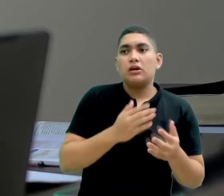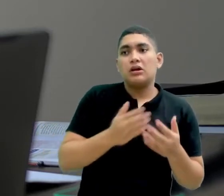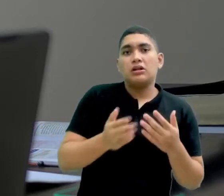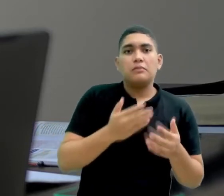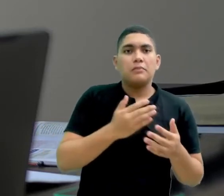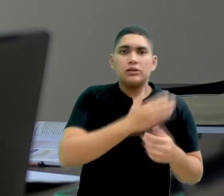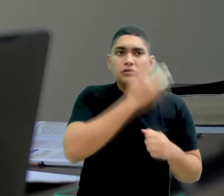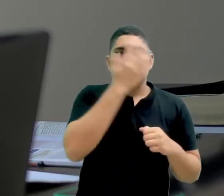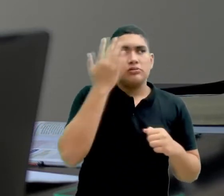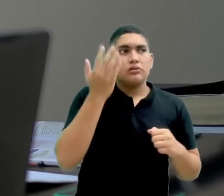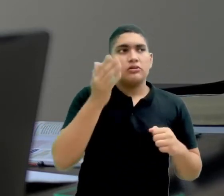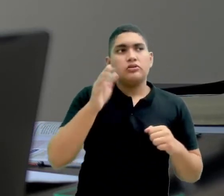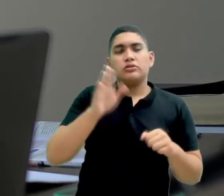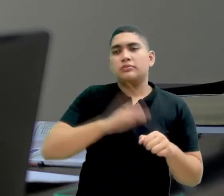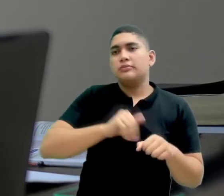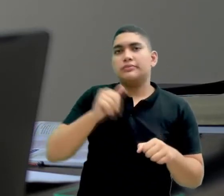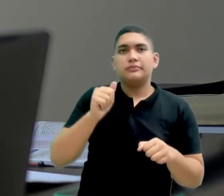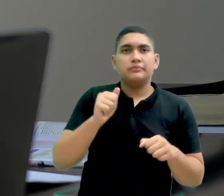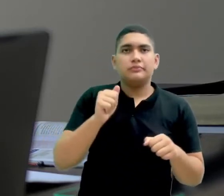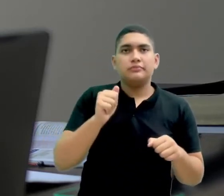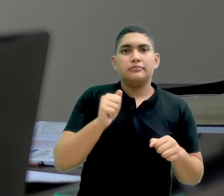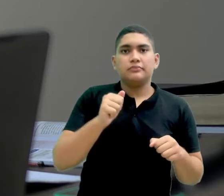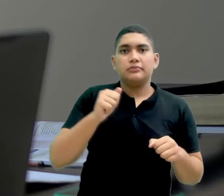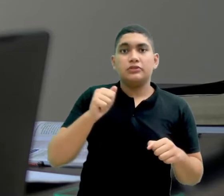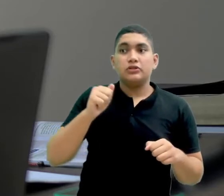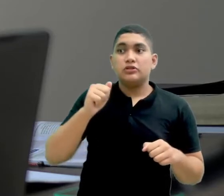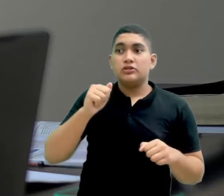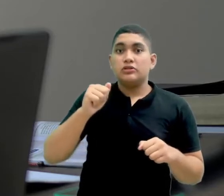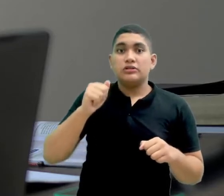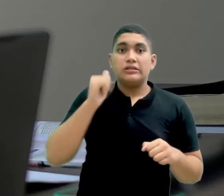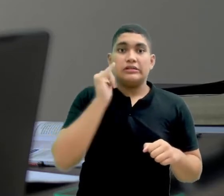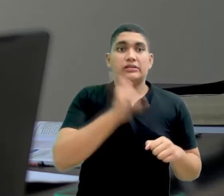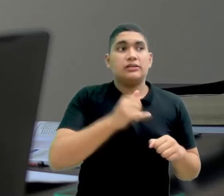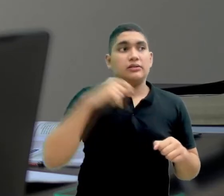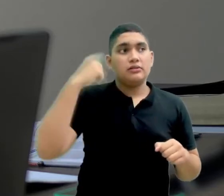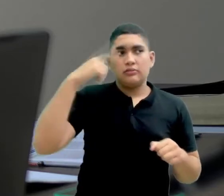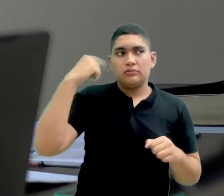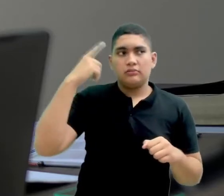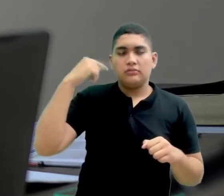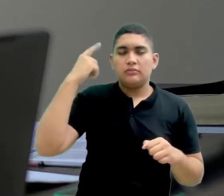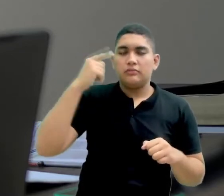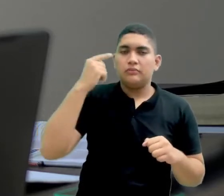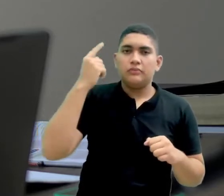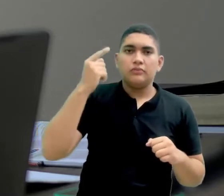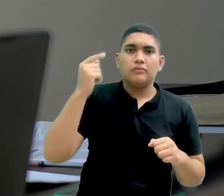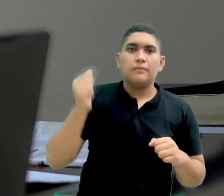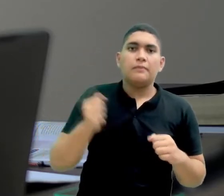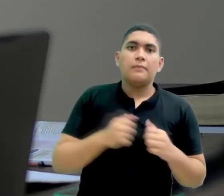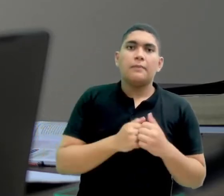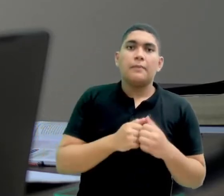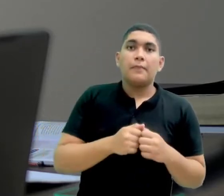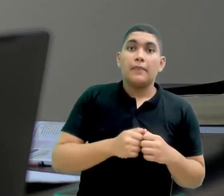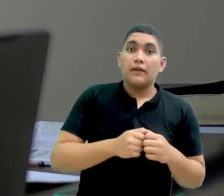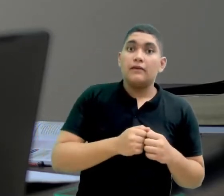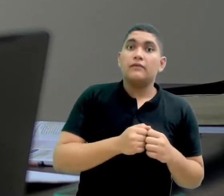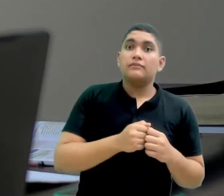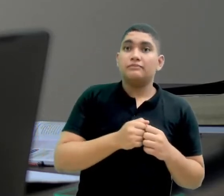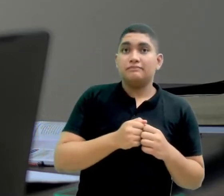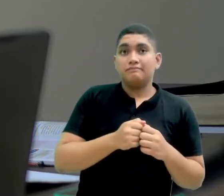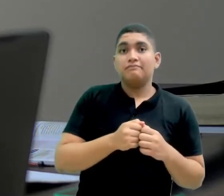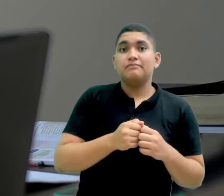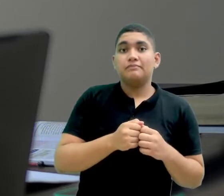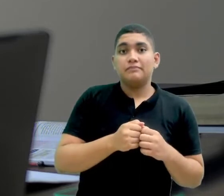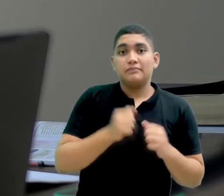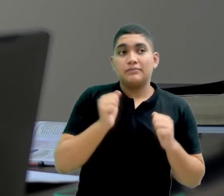sinédrio. Qualquer que lhe chamar de louco será réu do fogo do inferno. Então, nós temos aqui